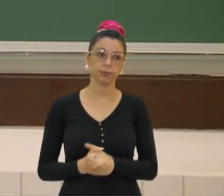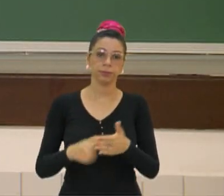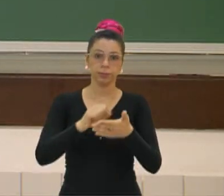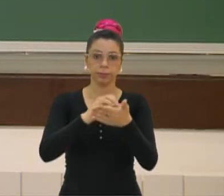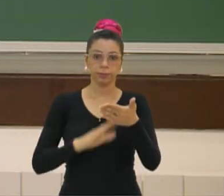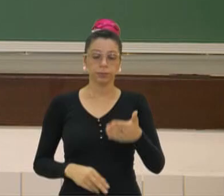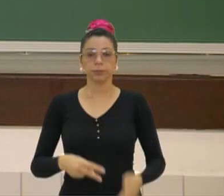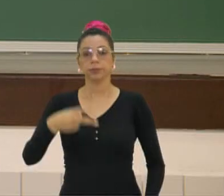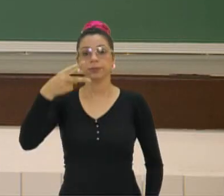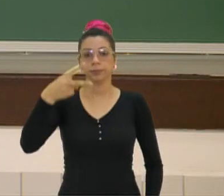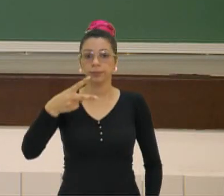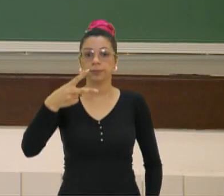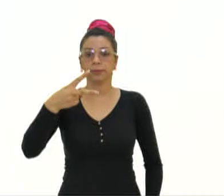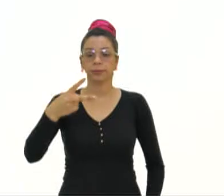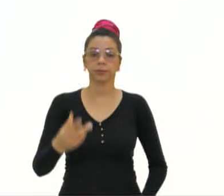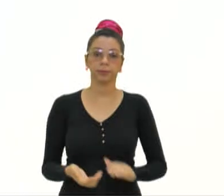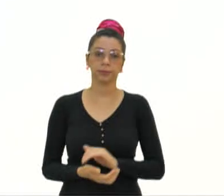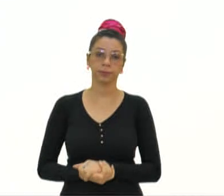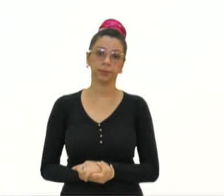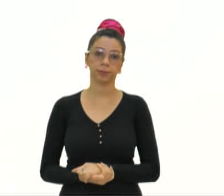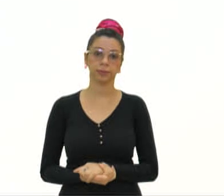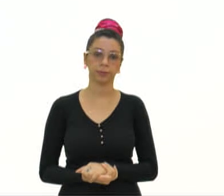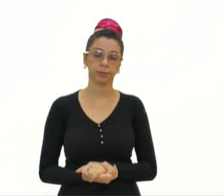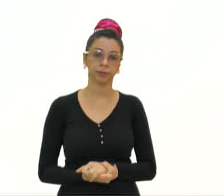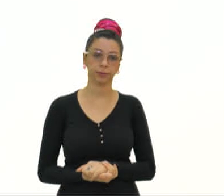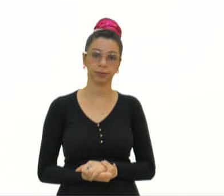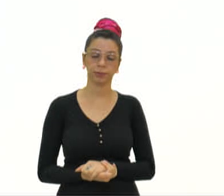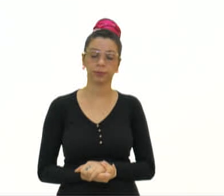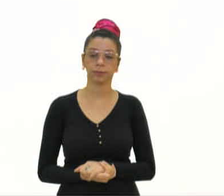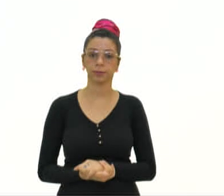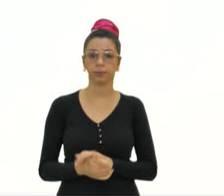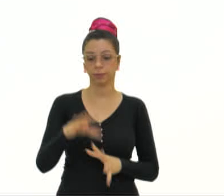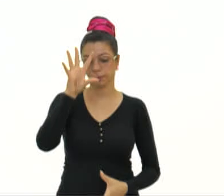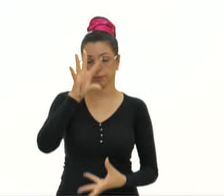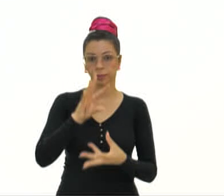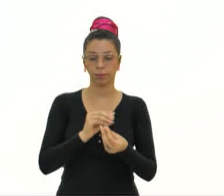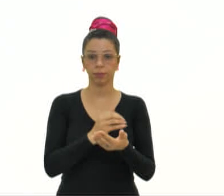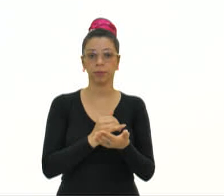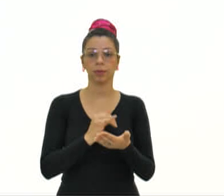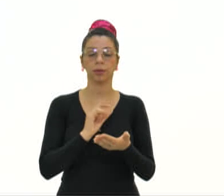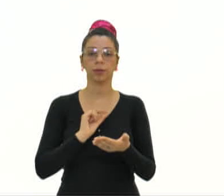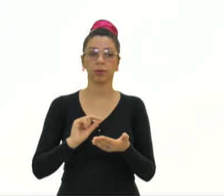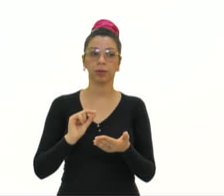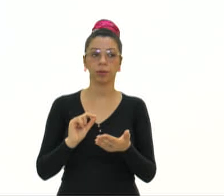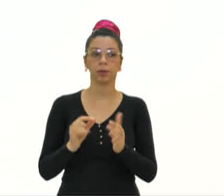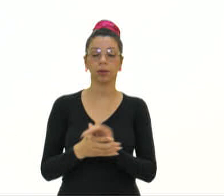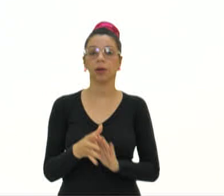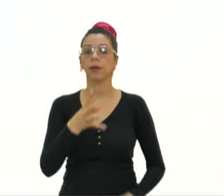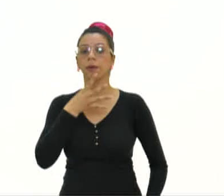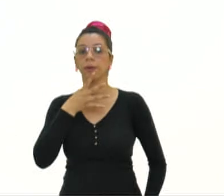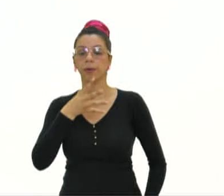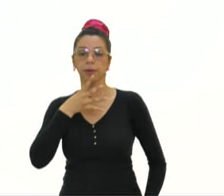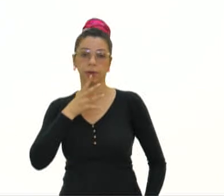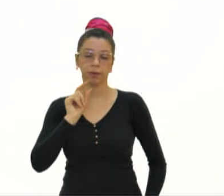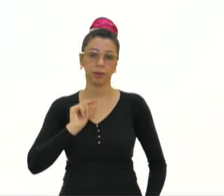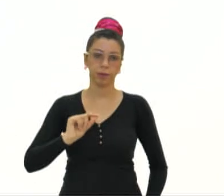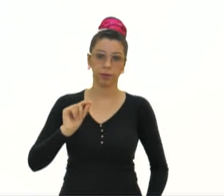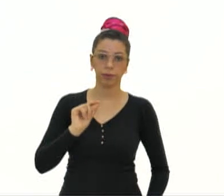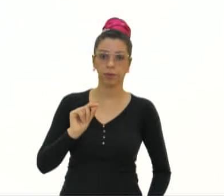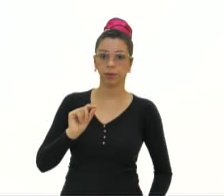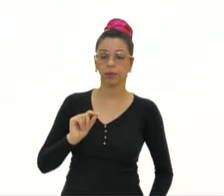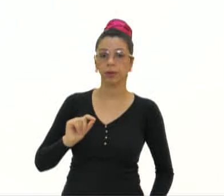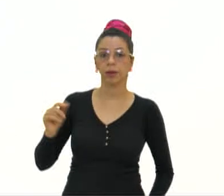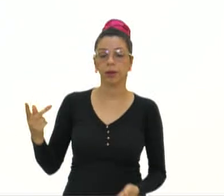número 2, que pede de você o seguinte. As interpretações mais difundidas, embora reconheçam a inequívoca